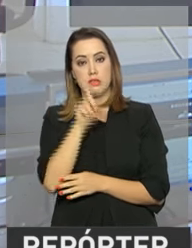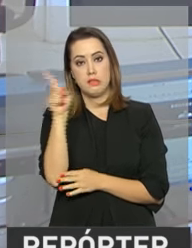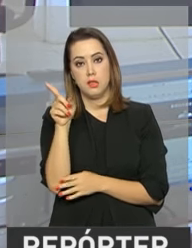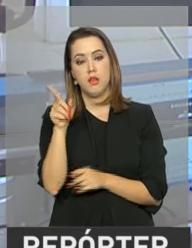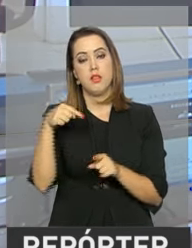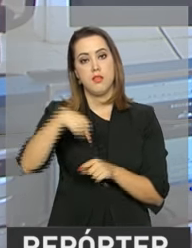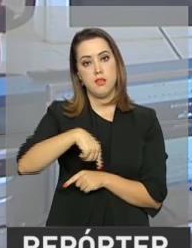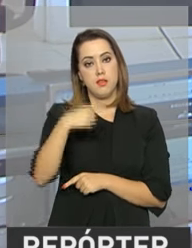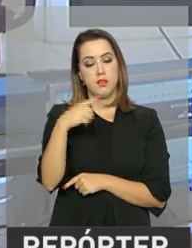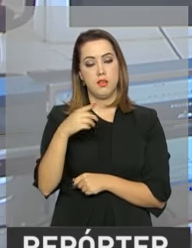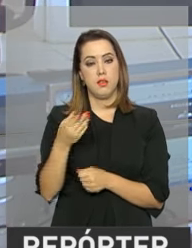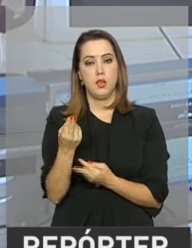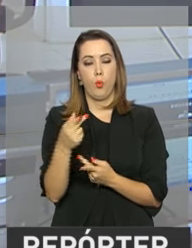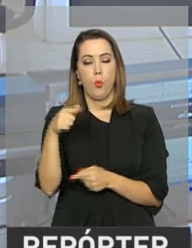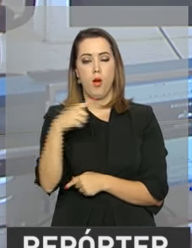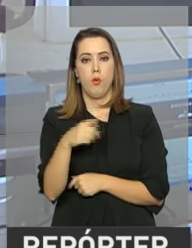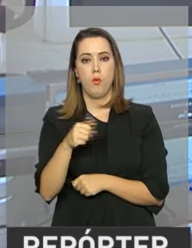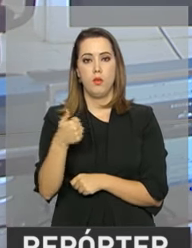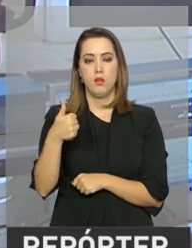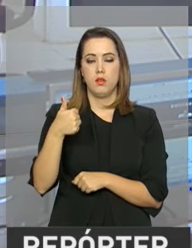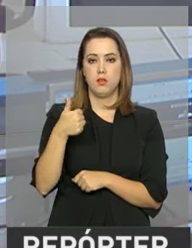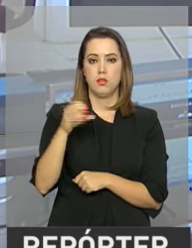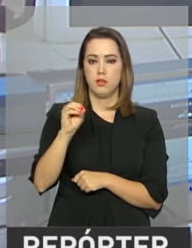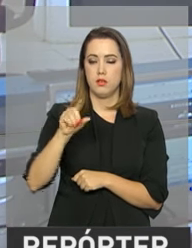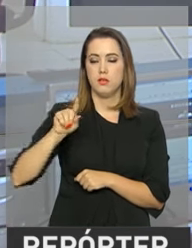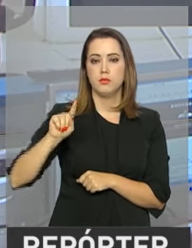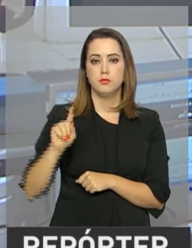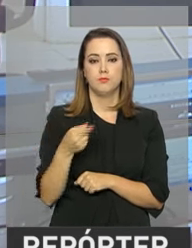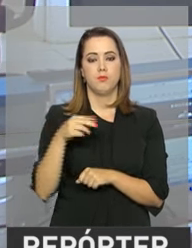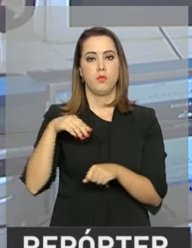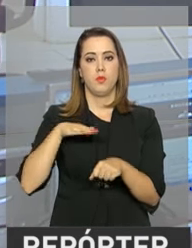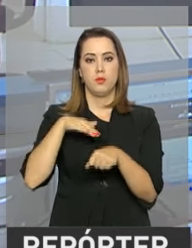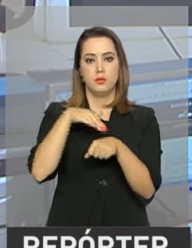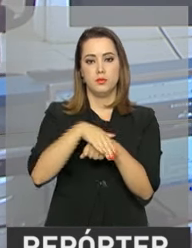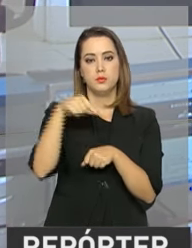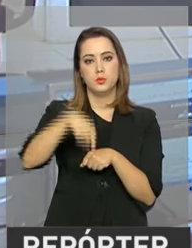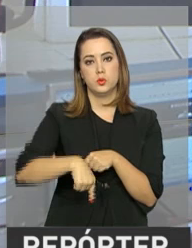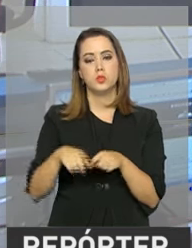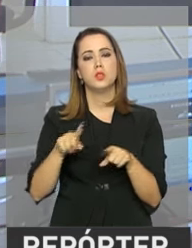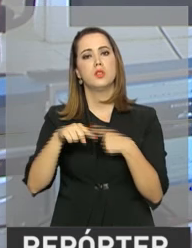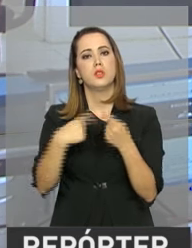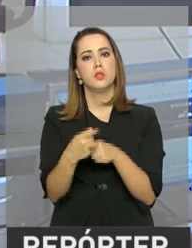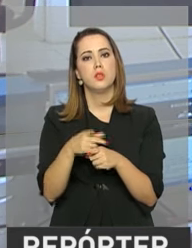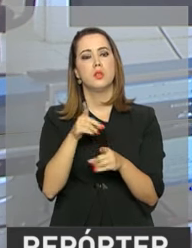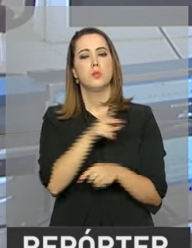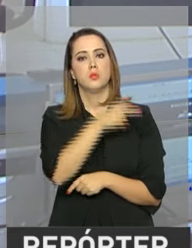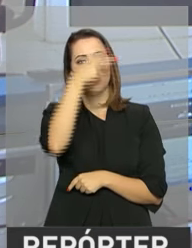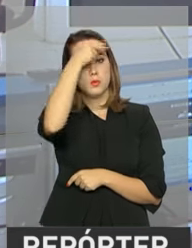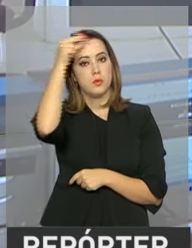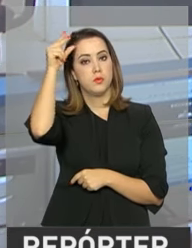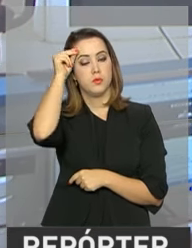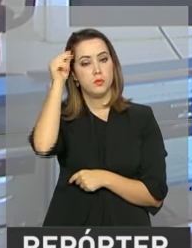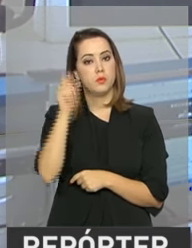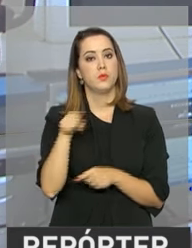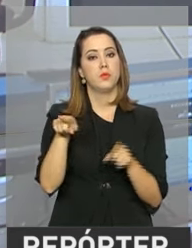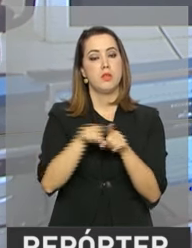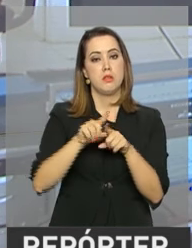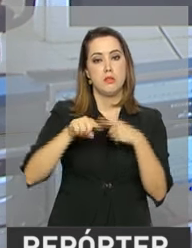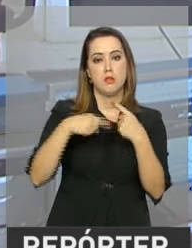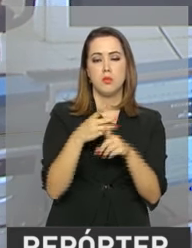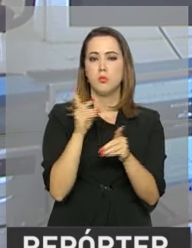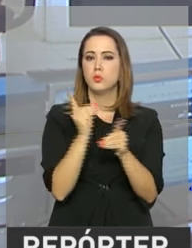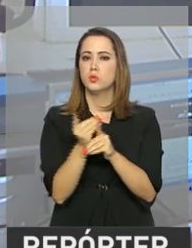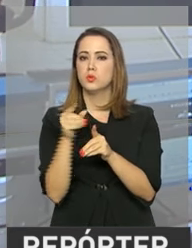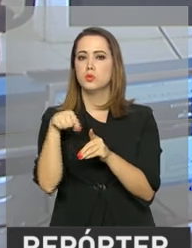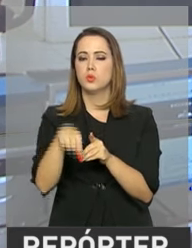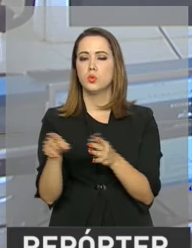Está previsto um encontro com o prefeito de Xangai, Yang Xiong, e em seguida ele assina atos comerciais. Ele ainda participa